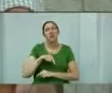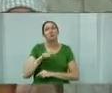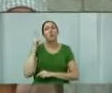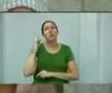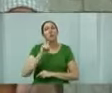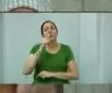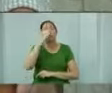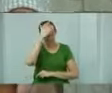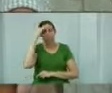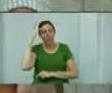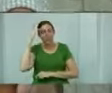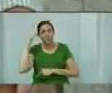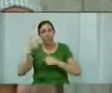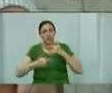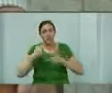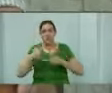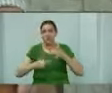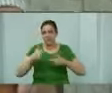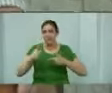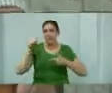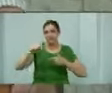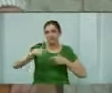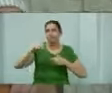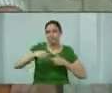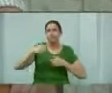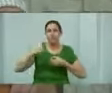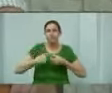trabalhar. Esse é o grande,